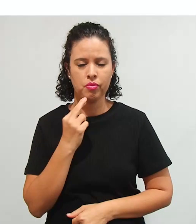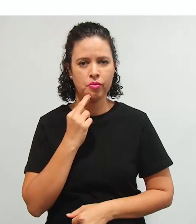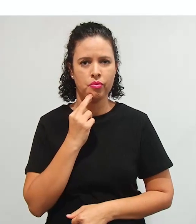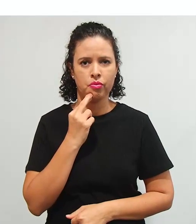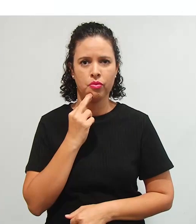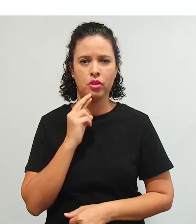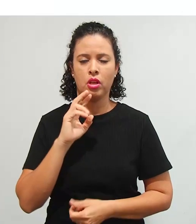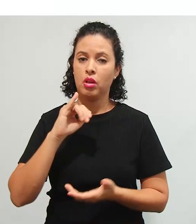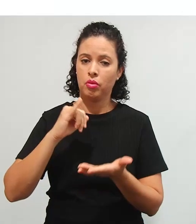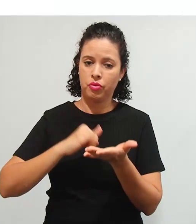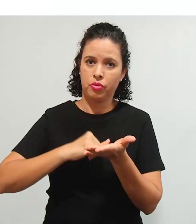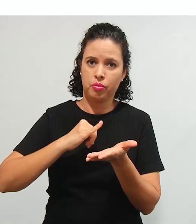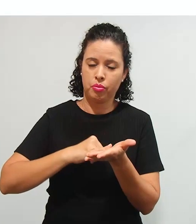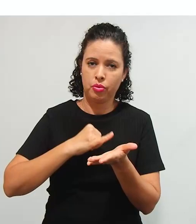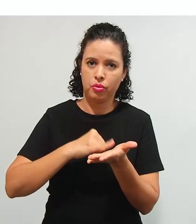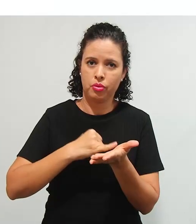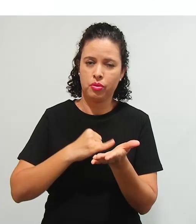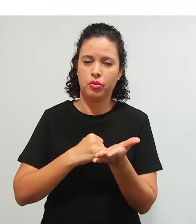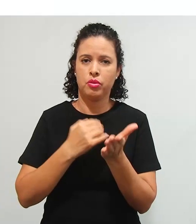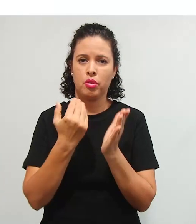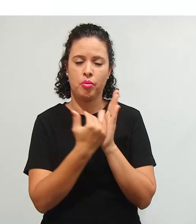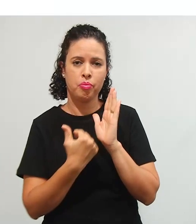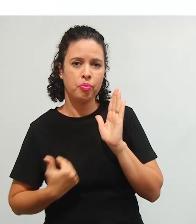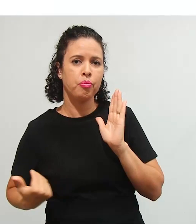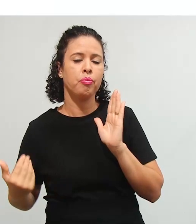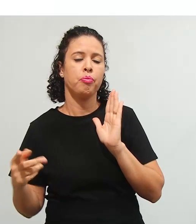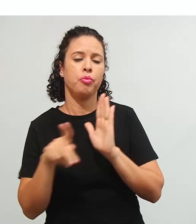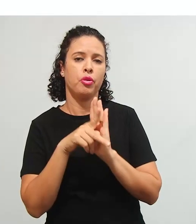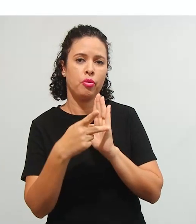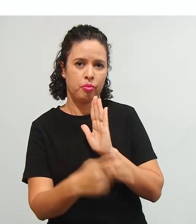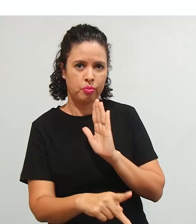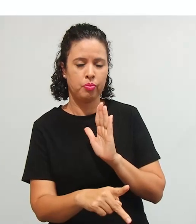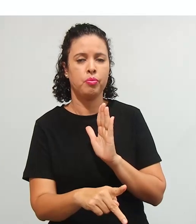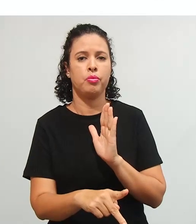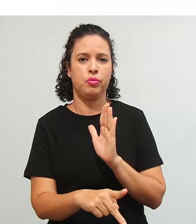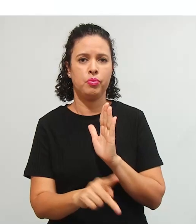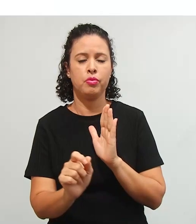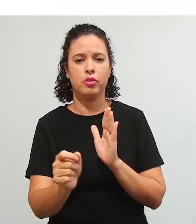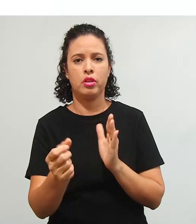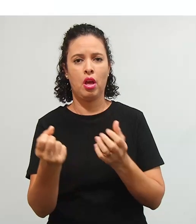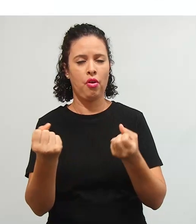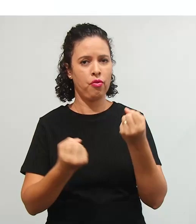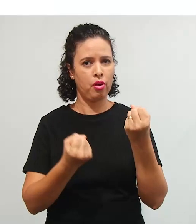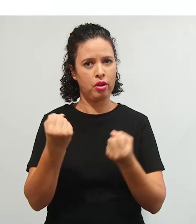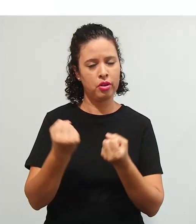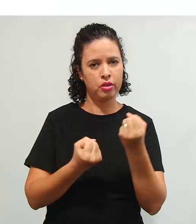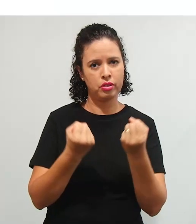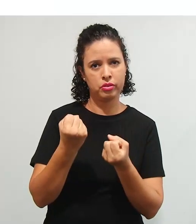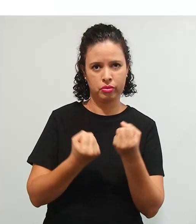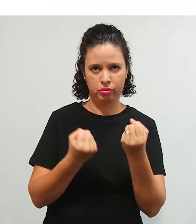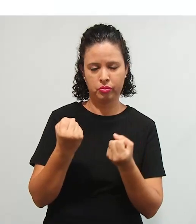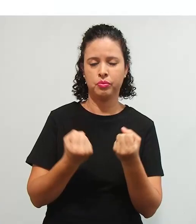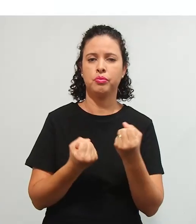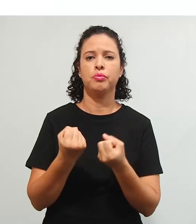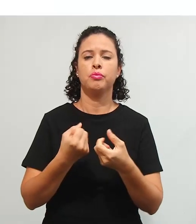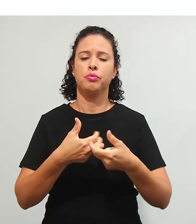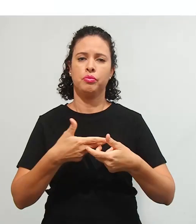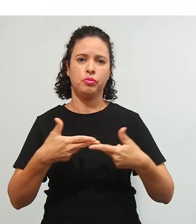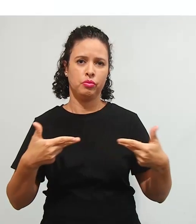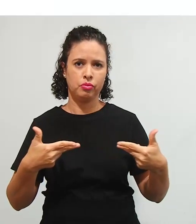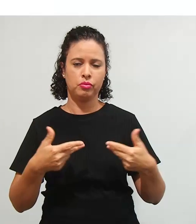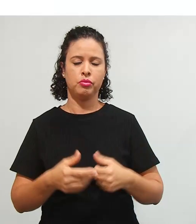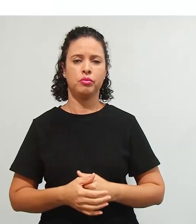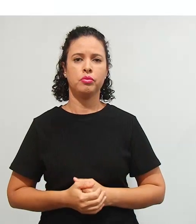quê? De imposto sobre propriedade de veículos automotores.